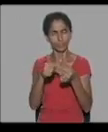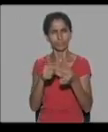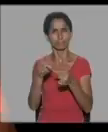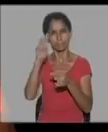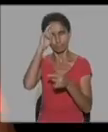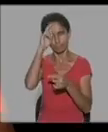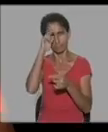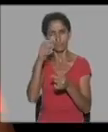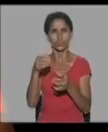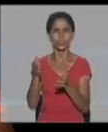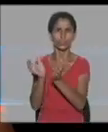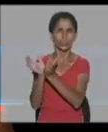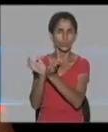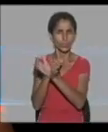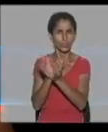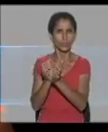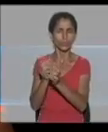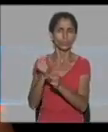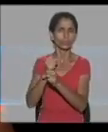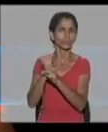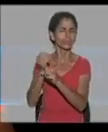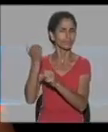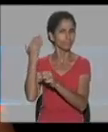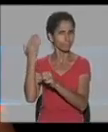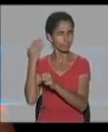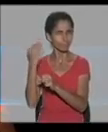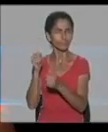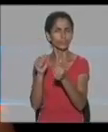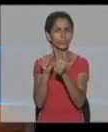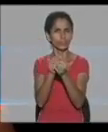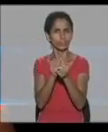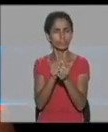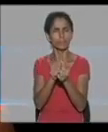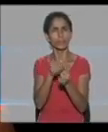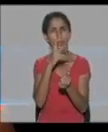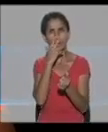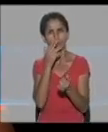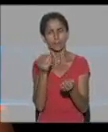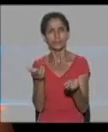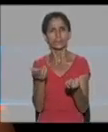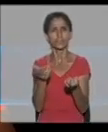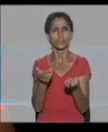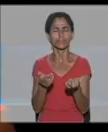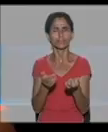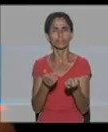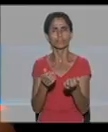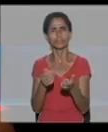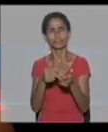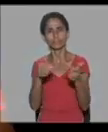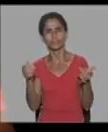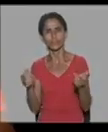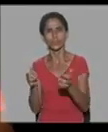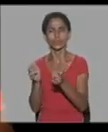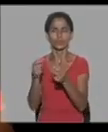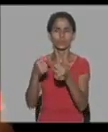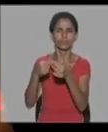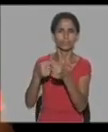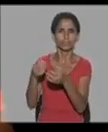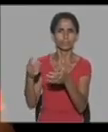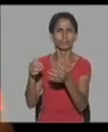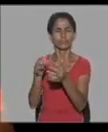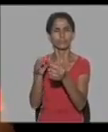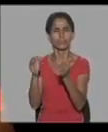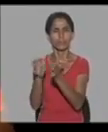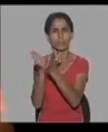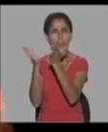dizer, a história da gente, né, da nossa geração, ela é um pouco parecida com aquela coisa, suburbano,